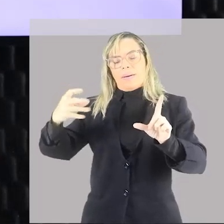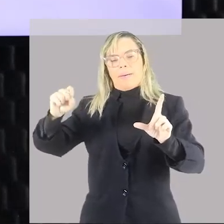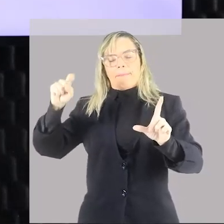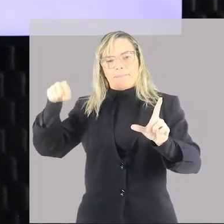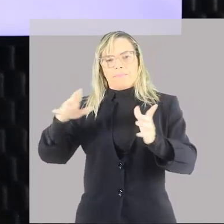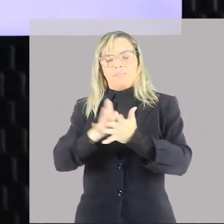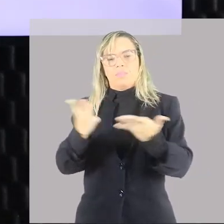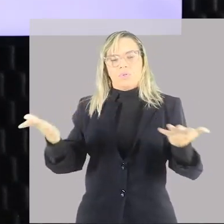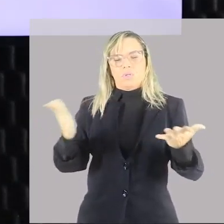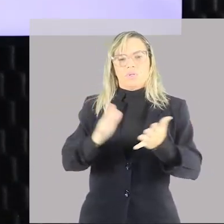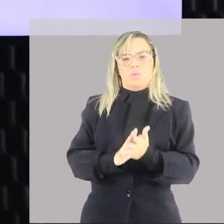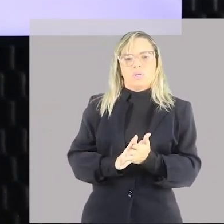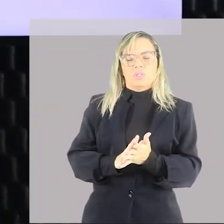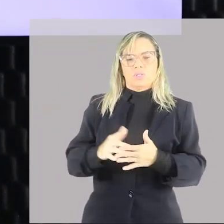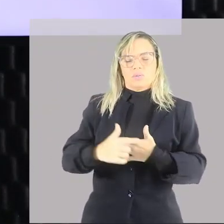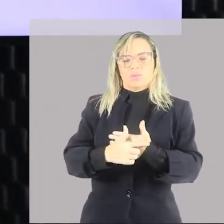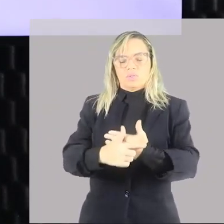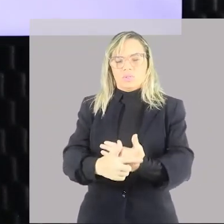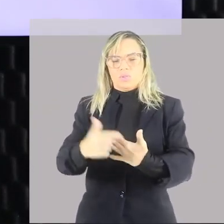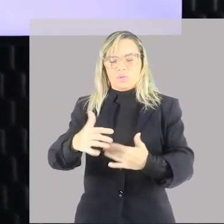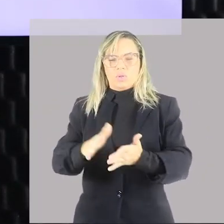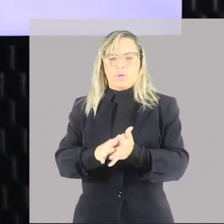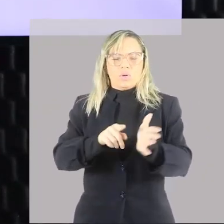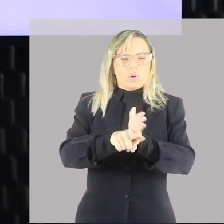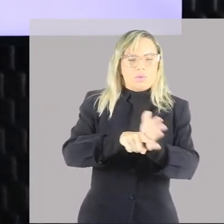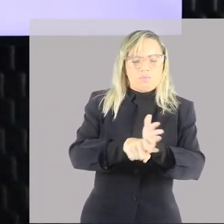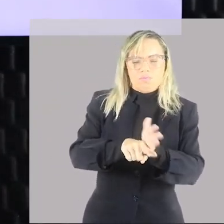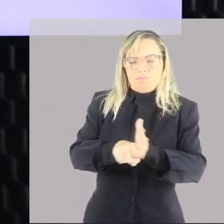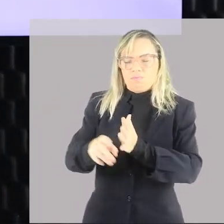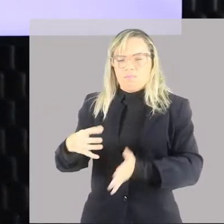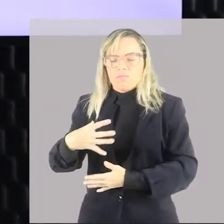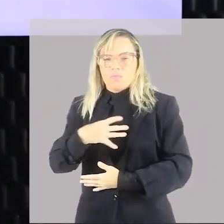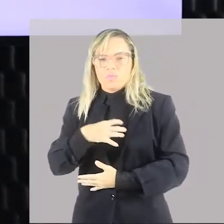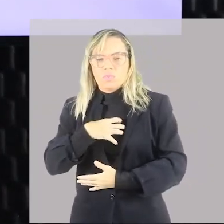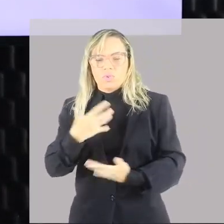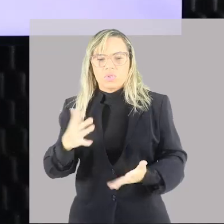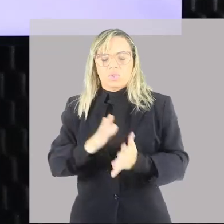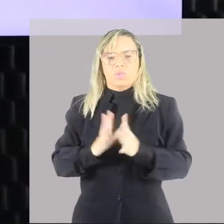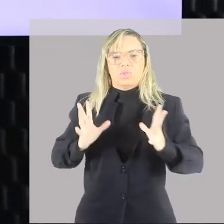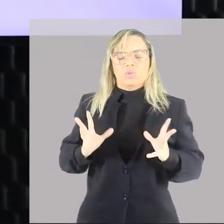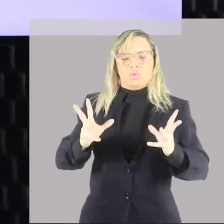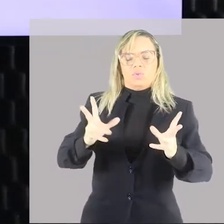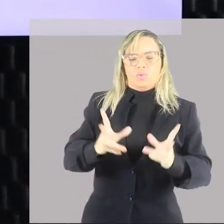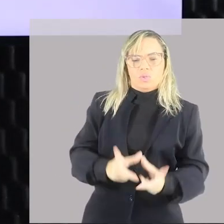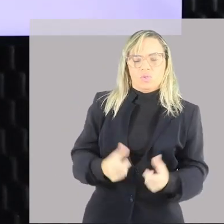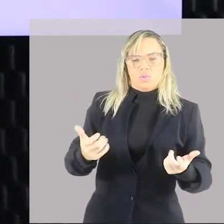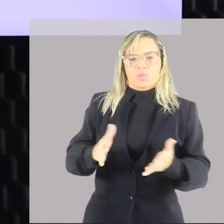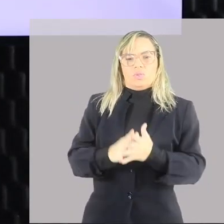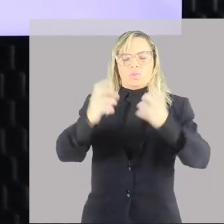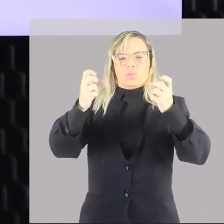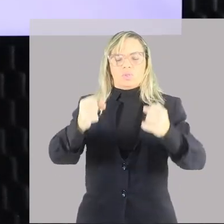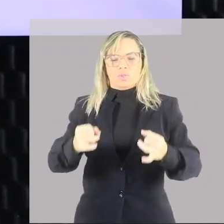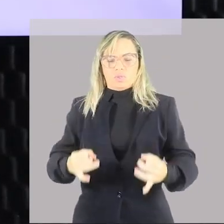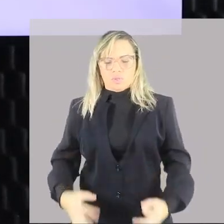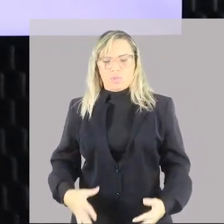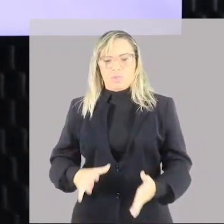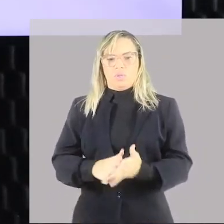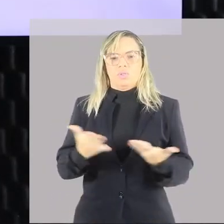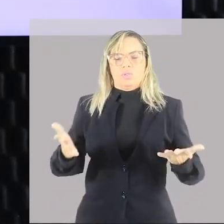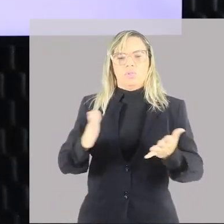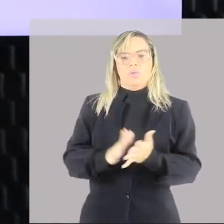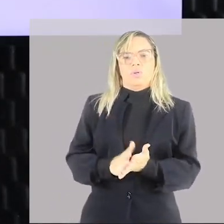de busca de inconformismo, de incômodo com aquilo que todos dizem, que todos fazem e que